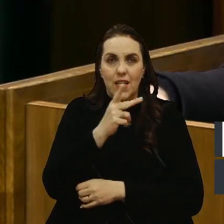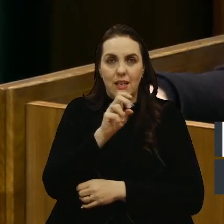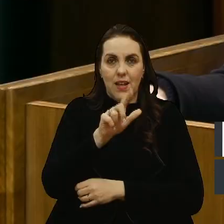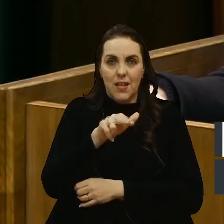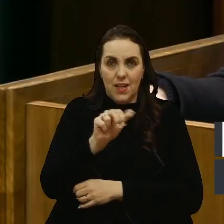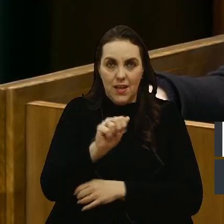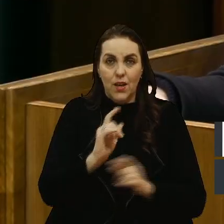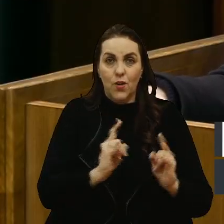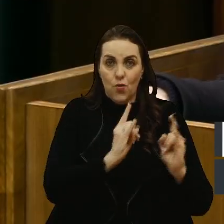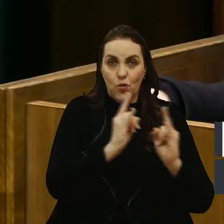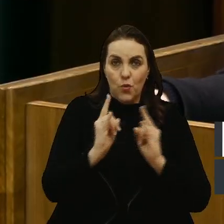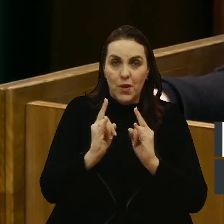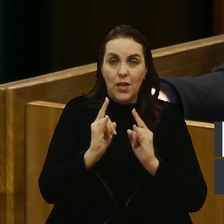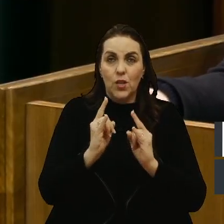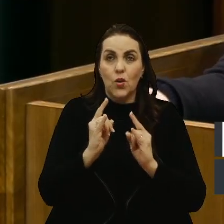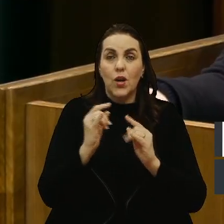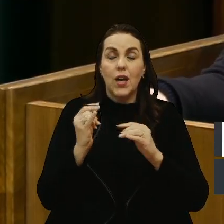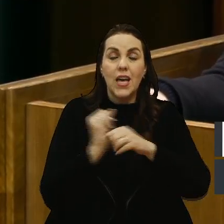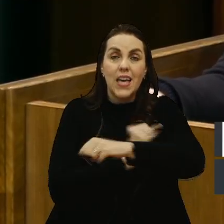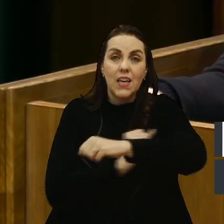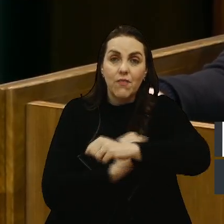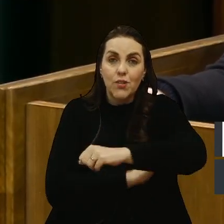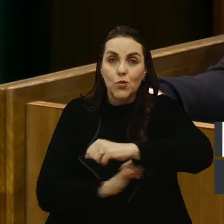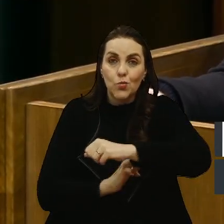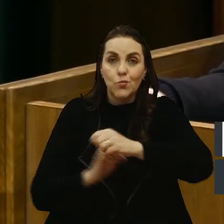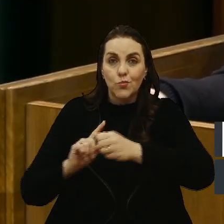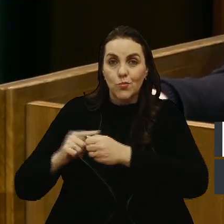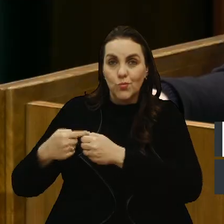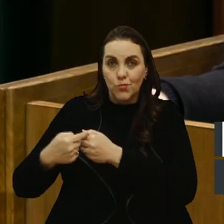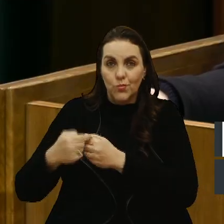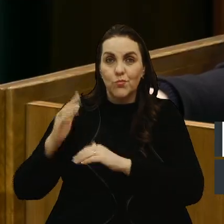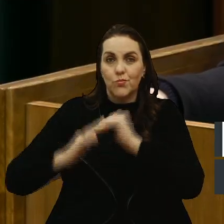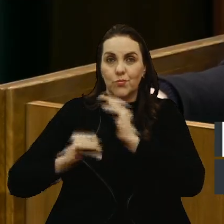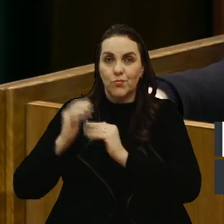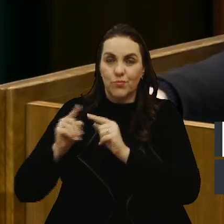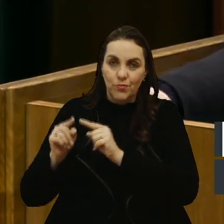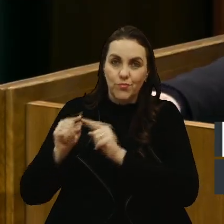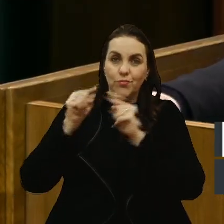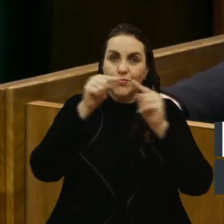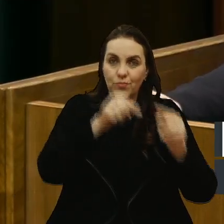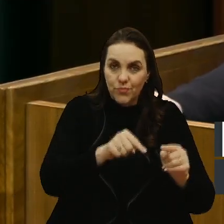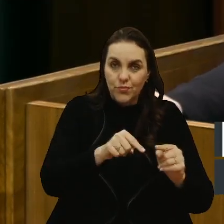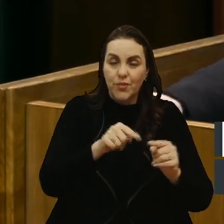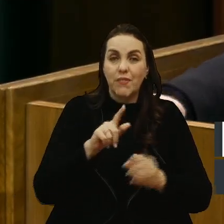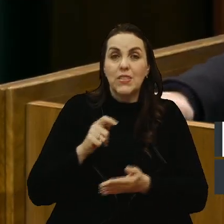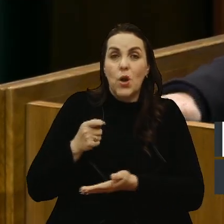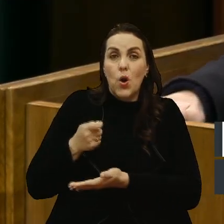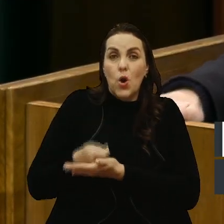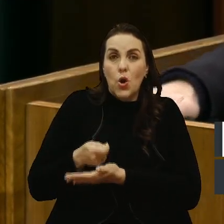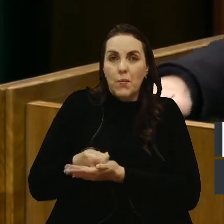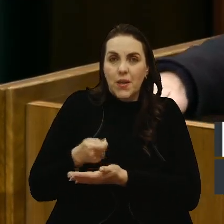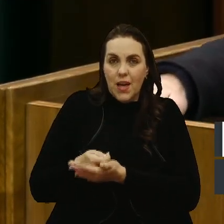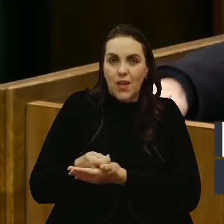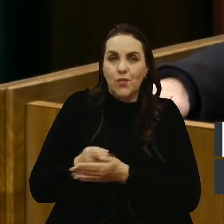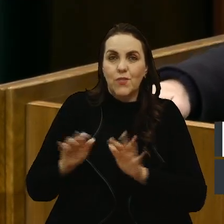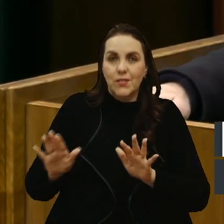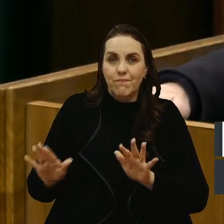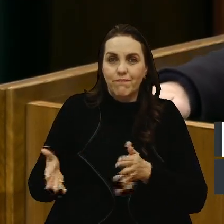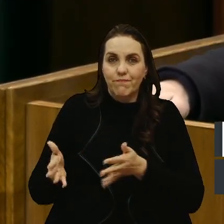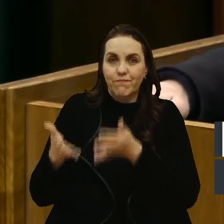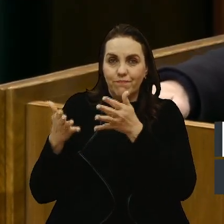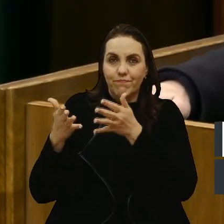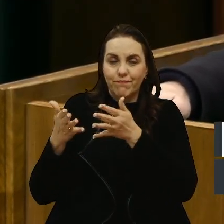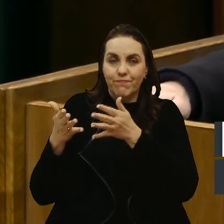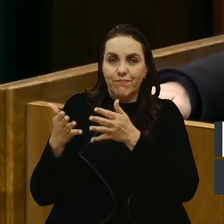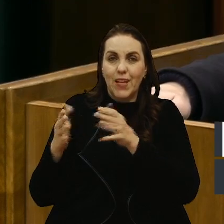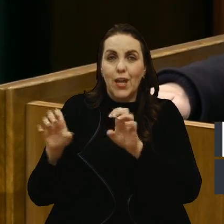ter que infraestrutura urbana, na prática, a gente vai obrigar, vai fomentar que a